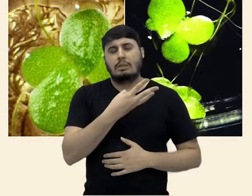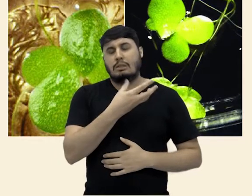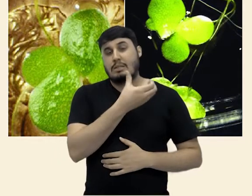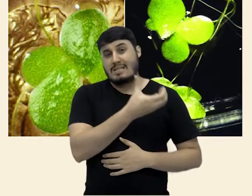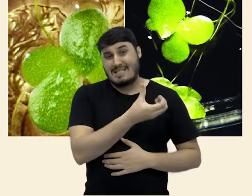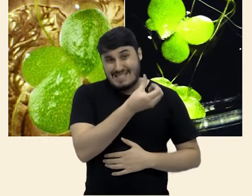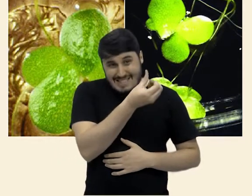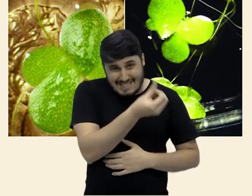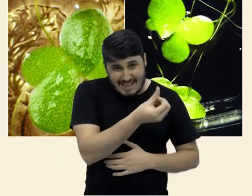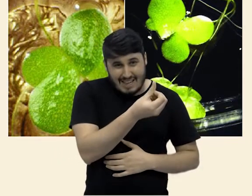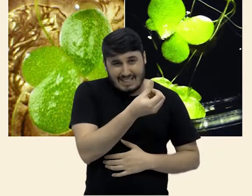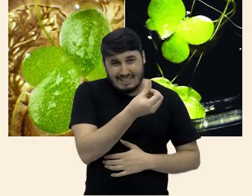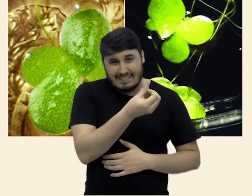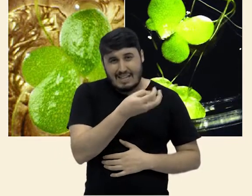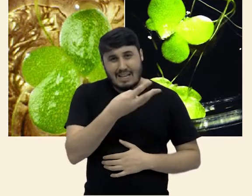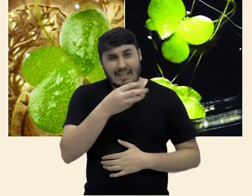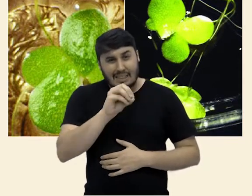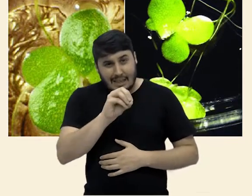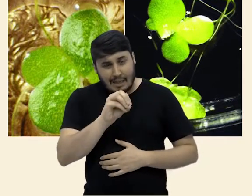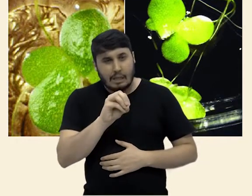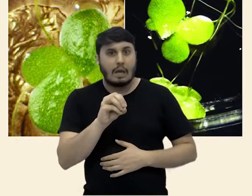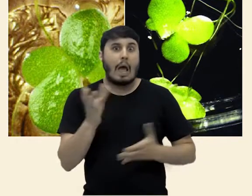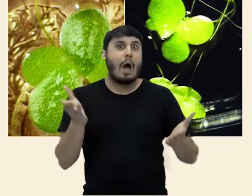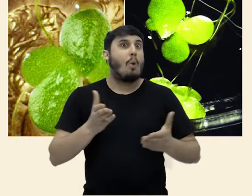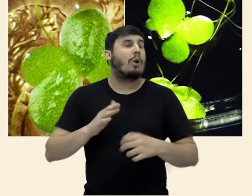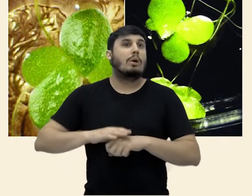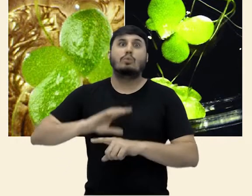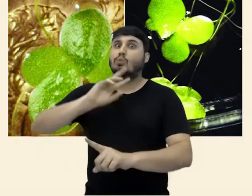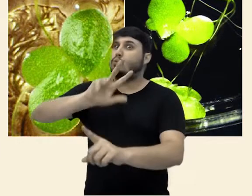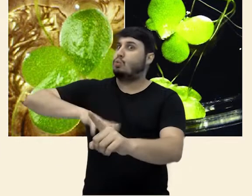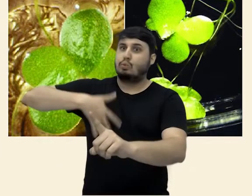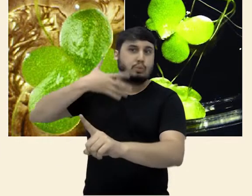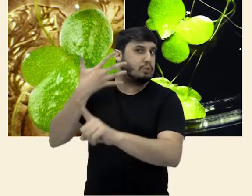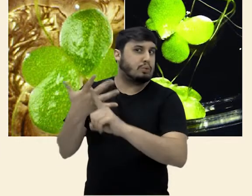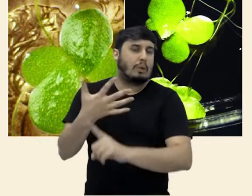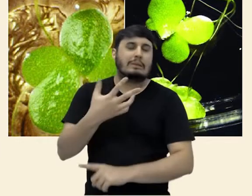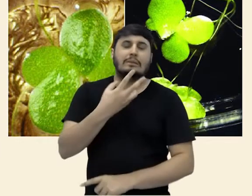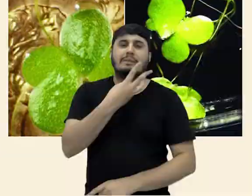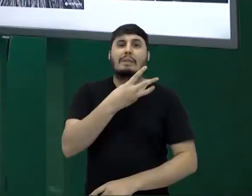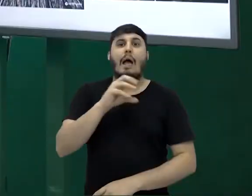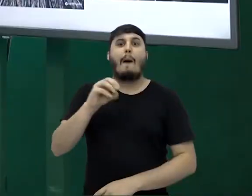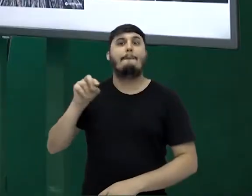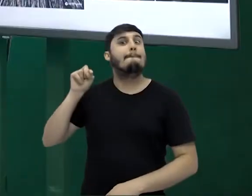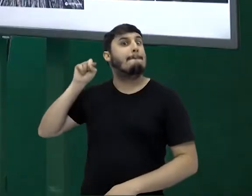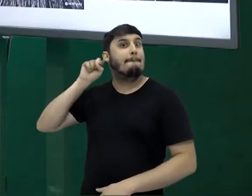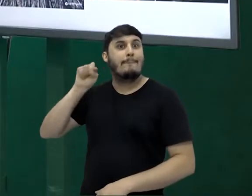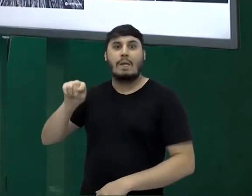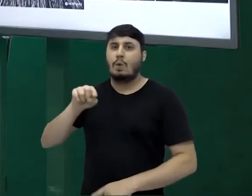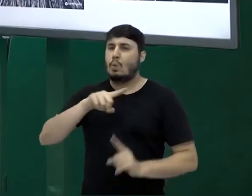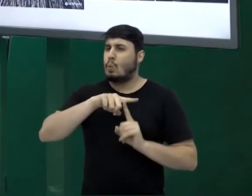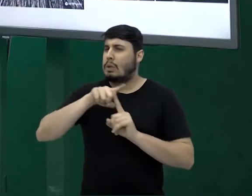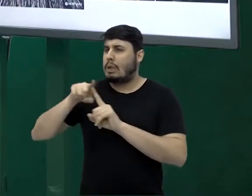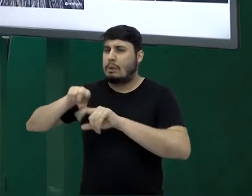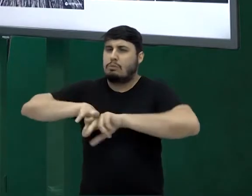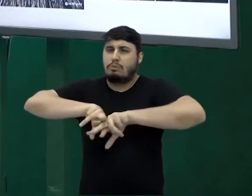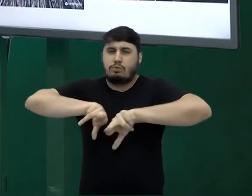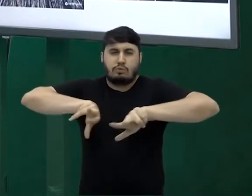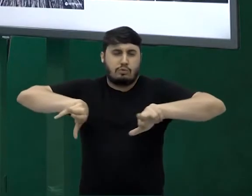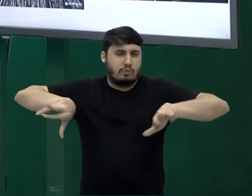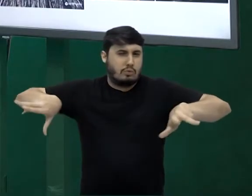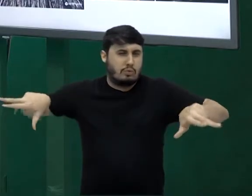espécies, agora, meu parceirinho, minha parceirinha, são quase 300 mil espécies. É espécie até dizer